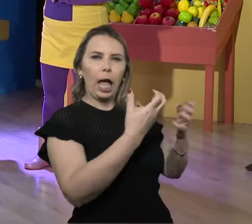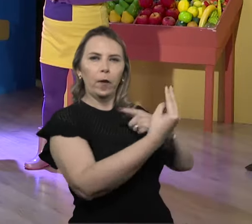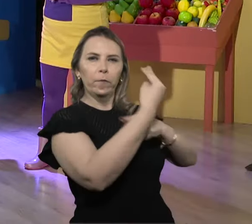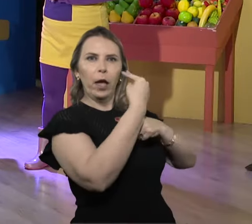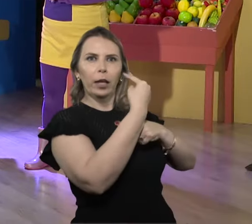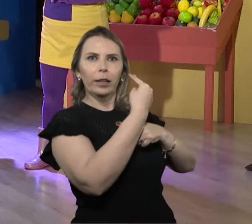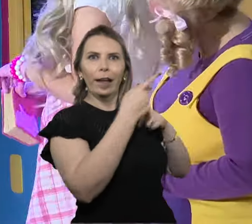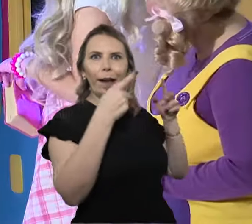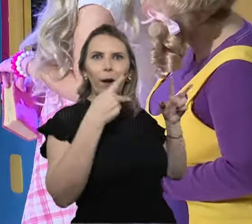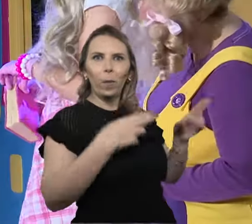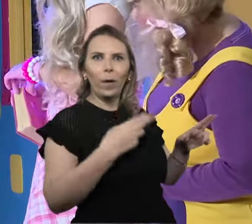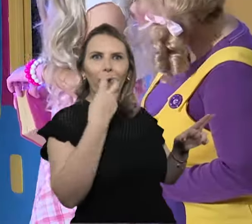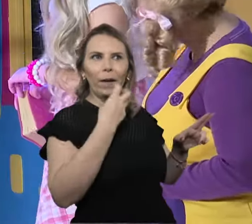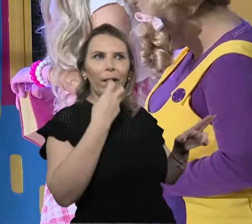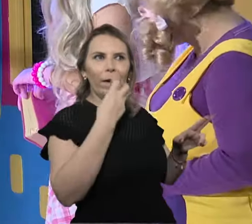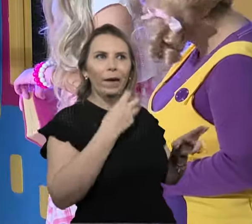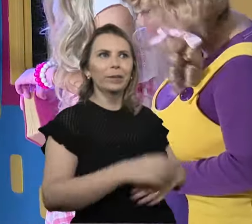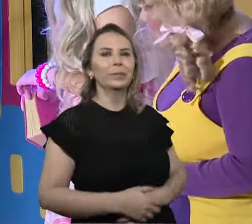Vocês querem ver?